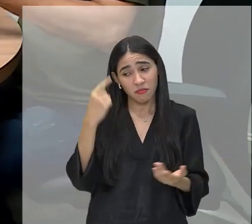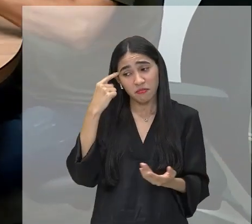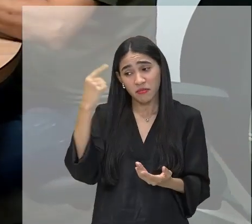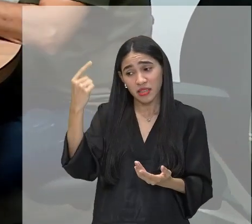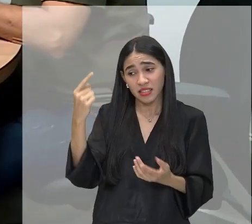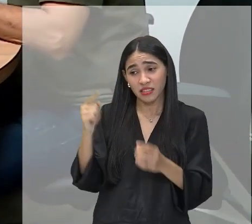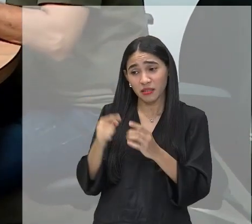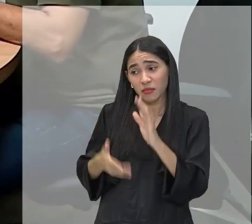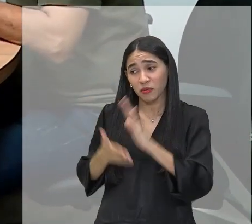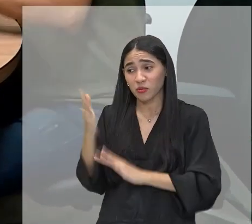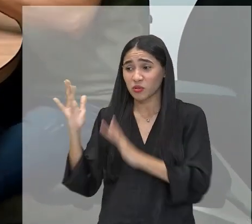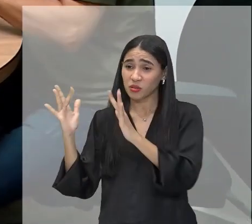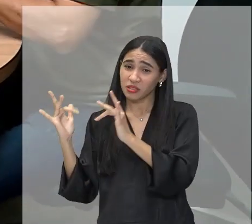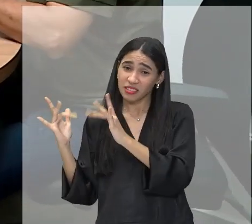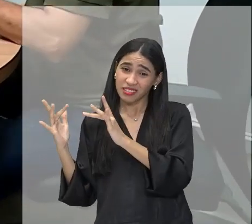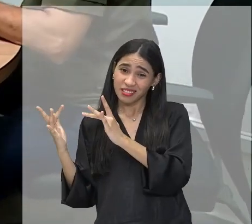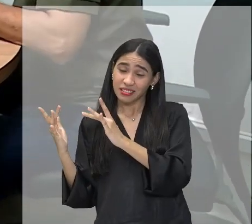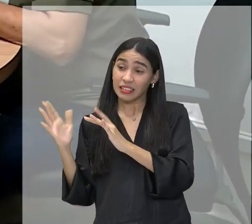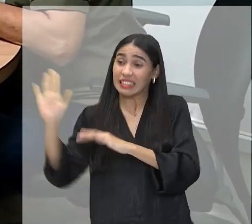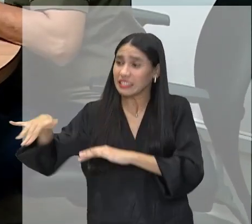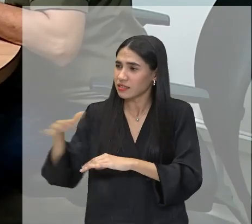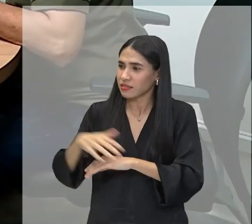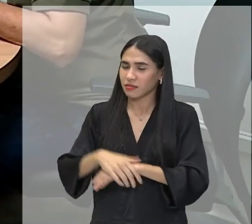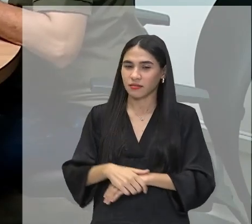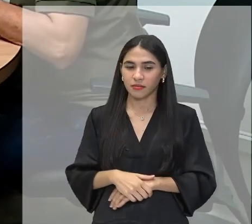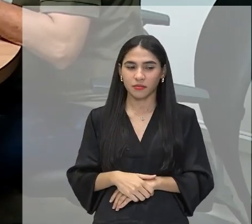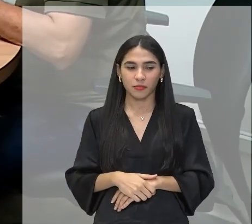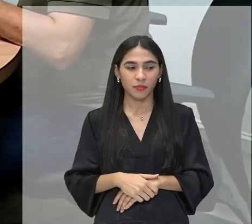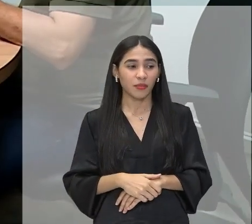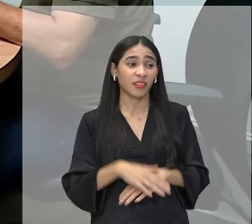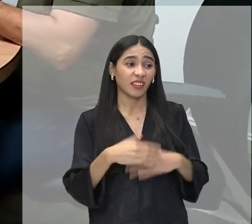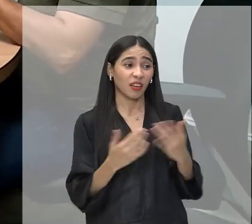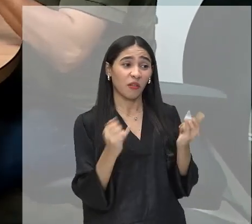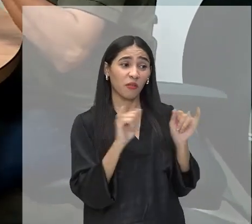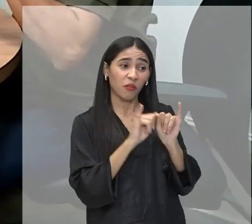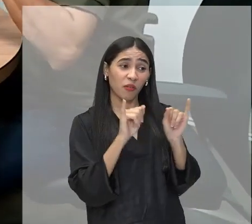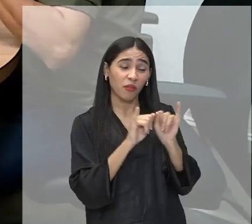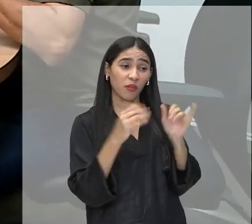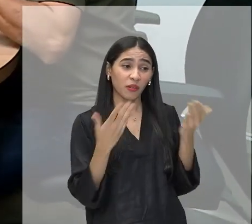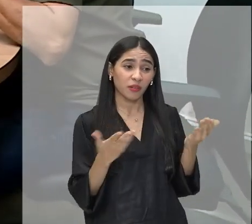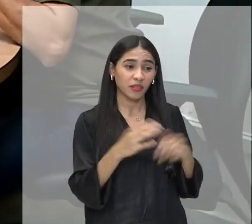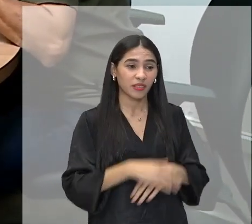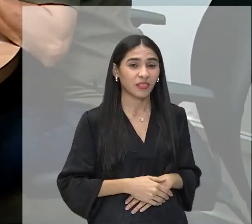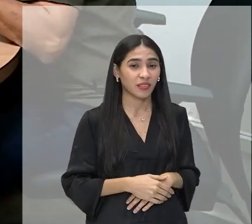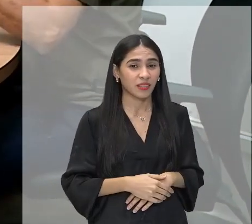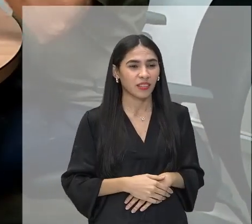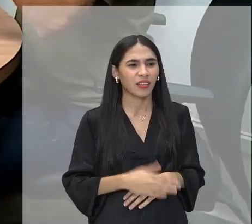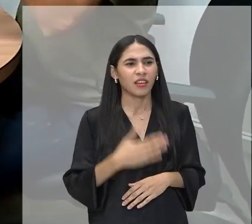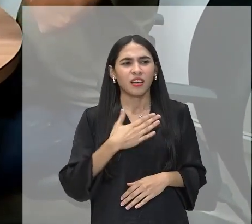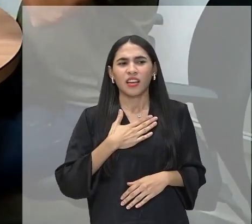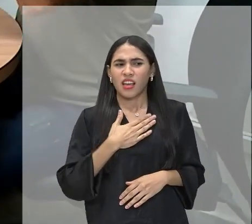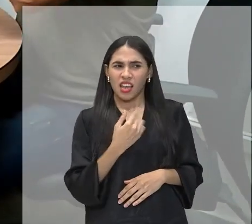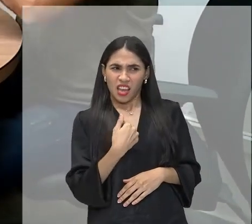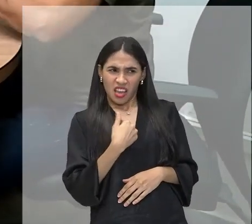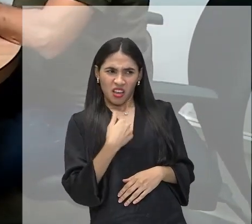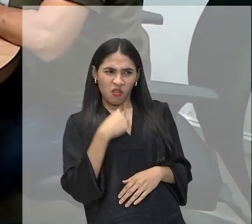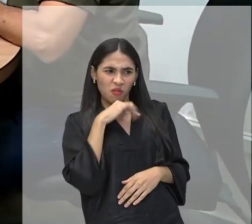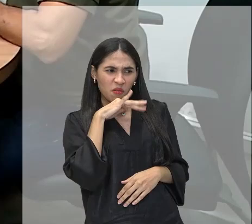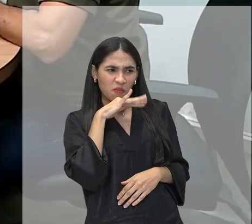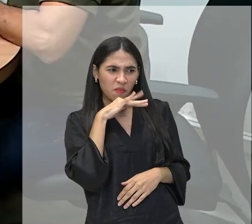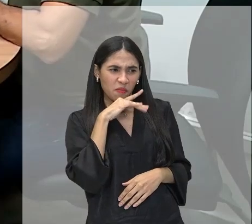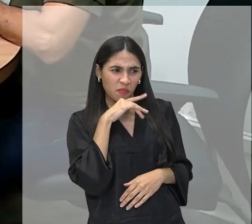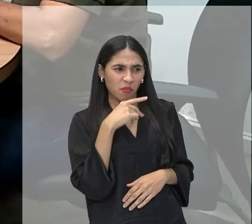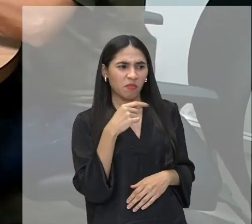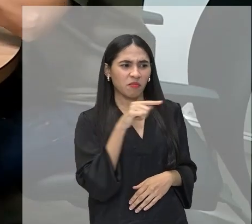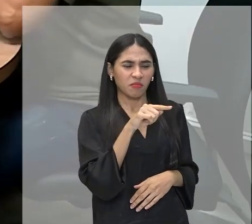que ela tivesse fugido com o namorado. Ai! É assim que começam as fofocas, né? Longe de mim falar mal da vida dos outros,